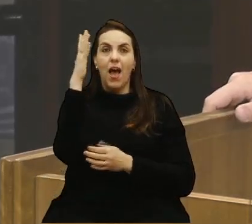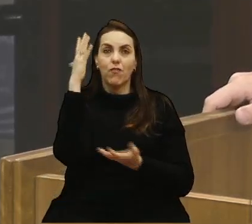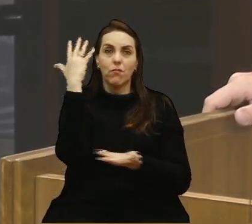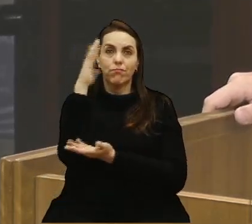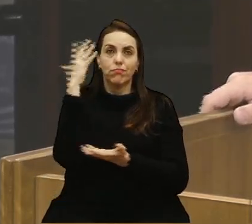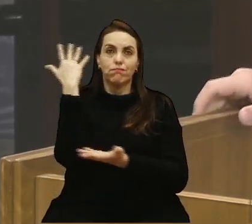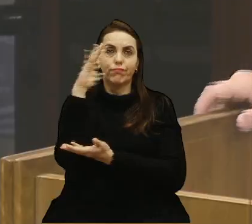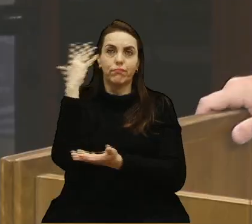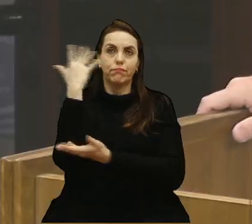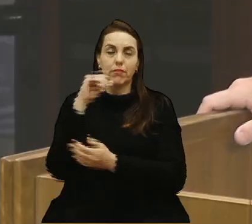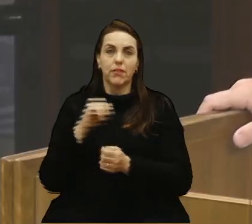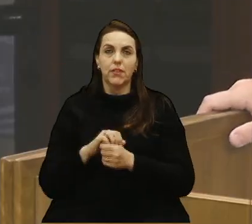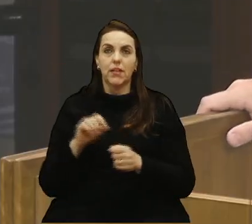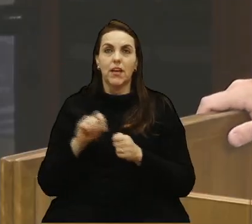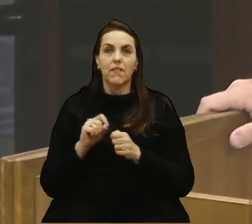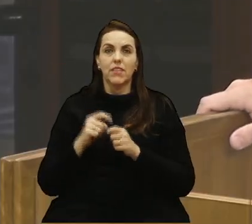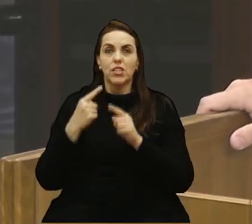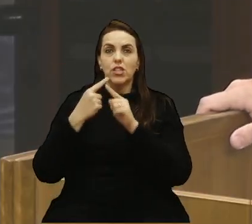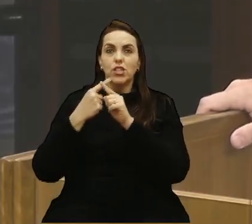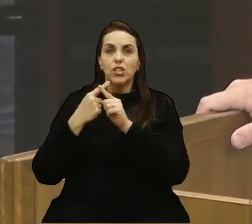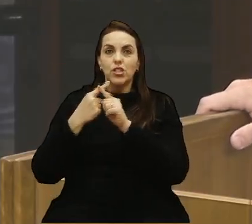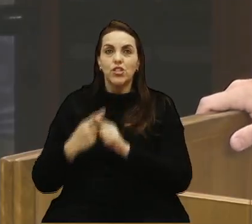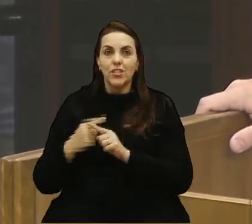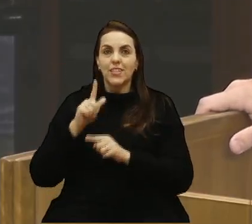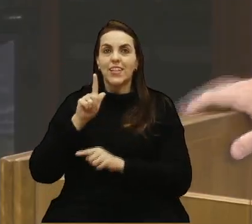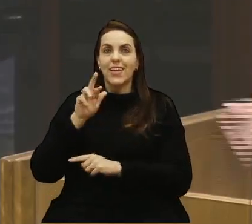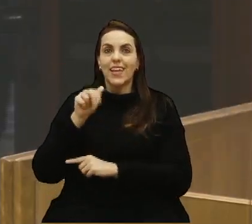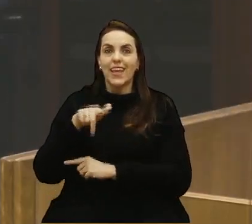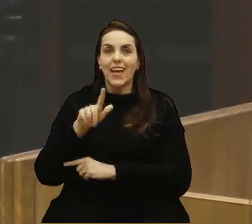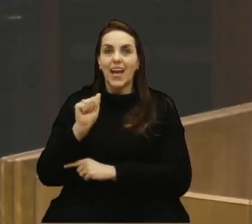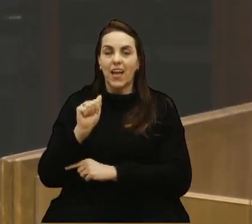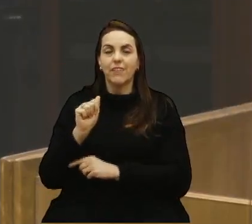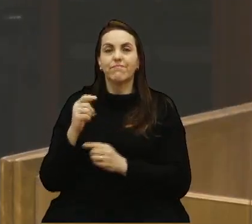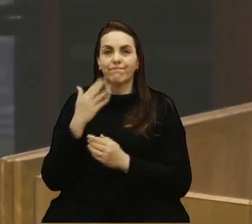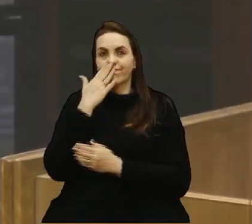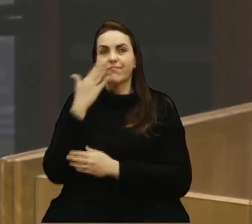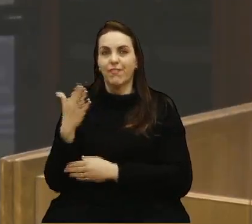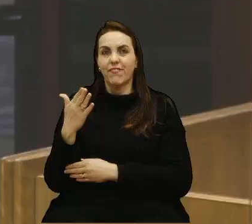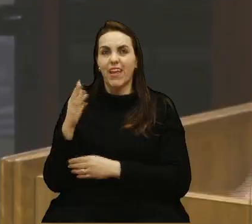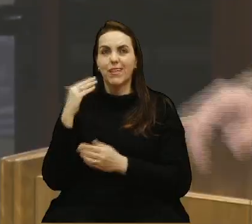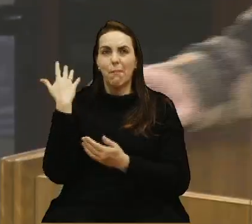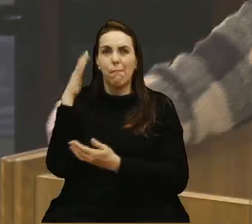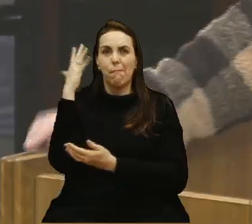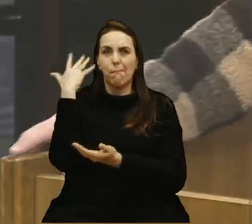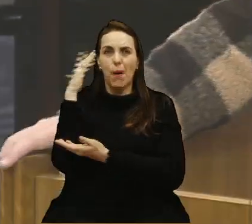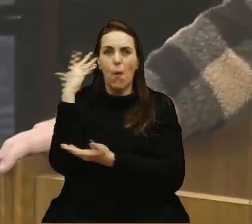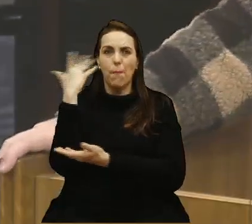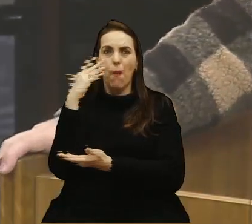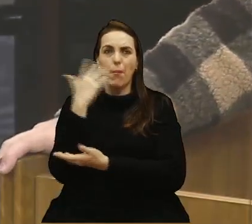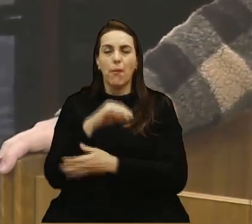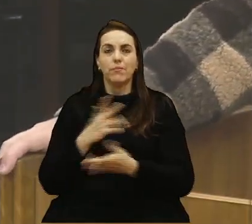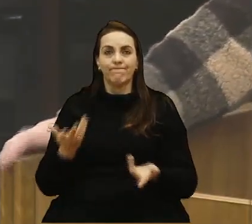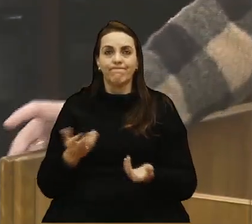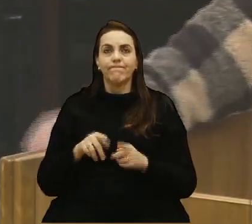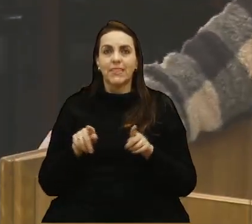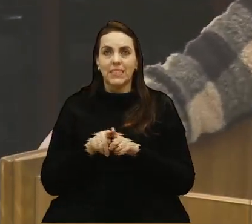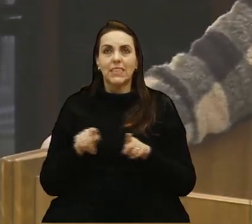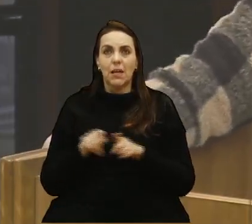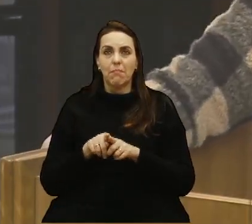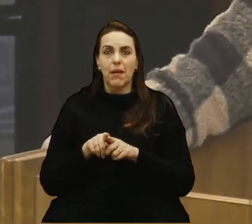uma devassa na frente do X da Gringa, quando mantém esse modelo de containerização, que determina